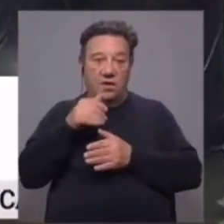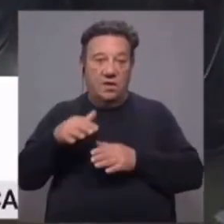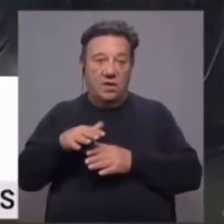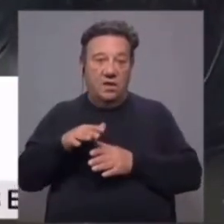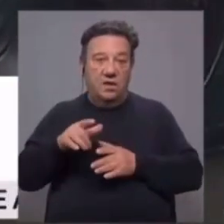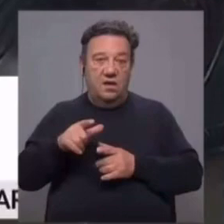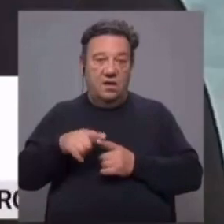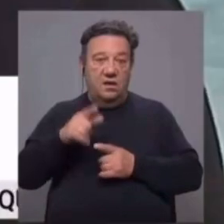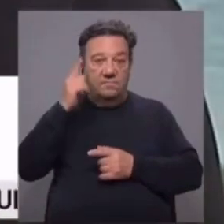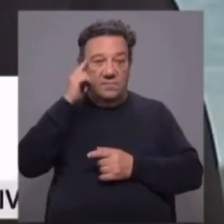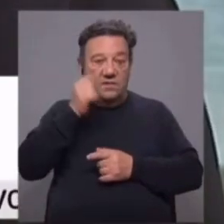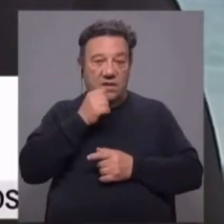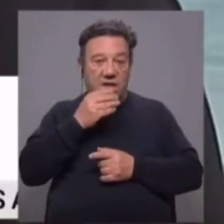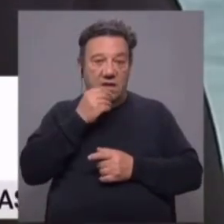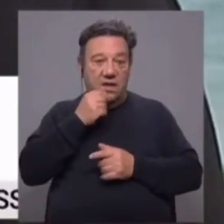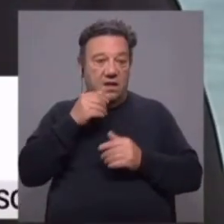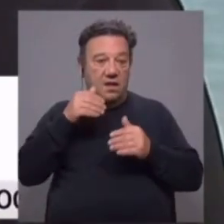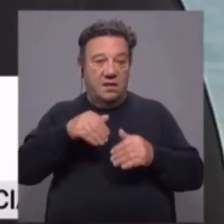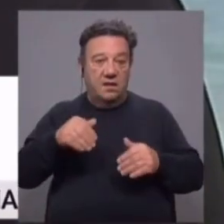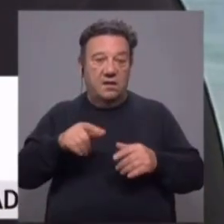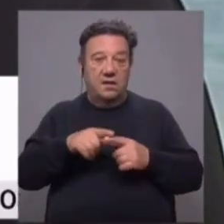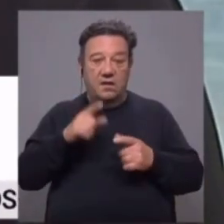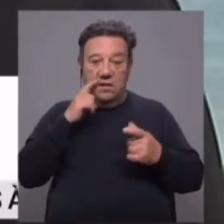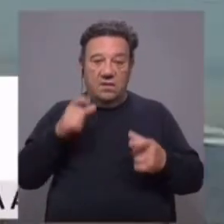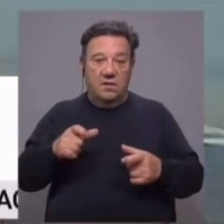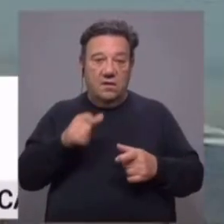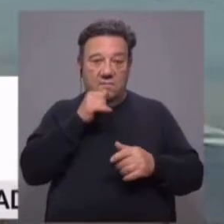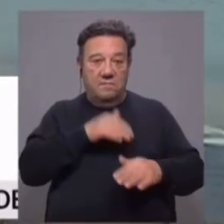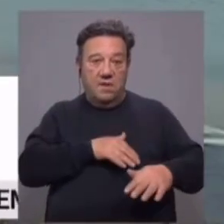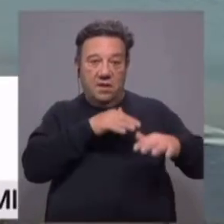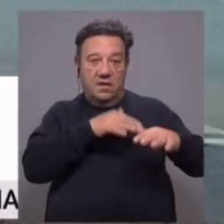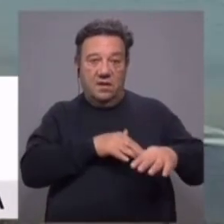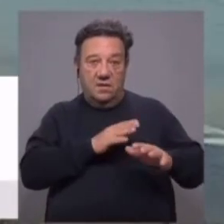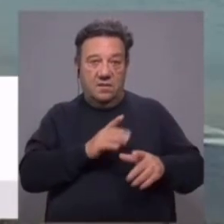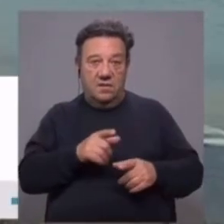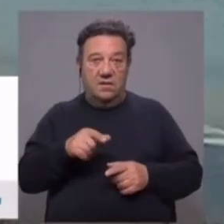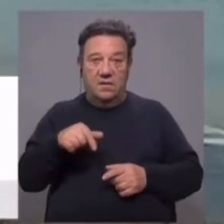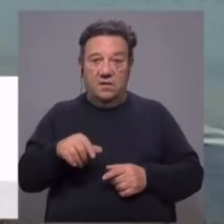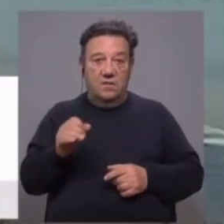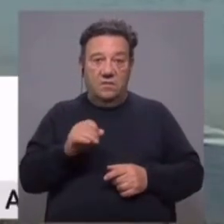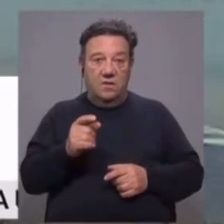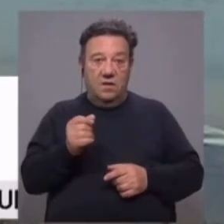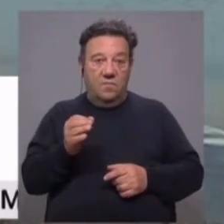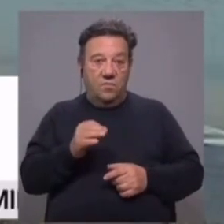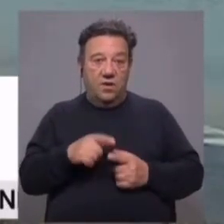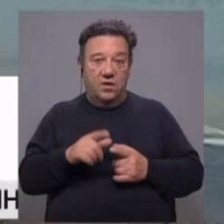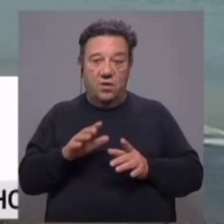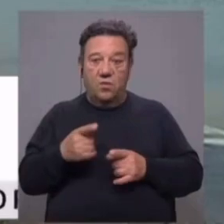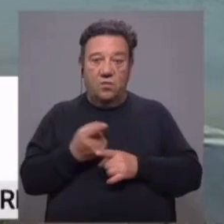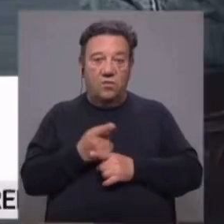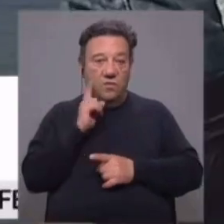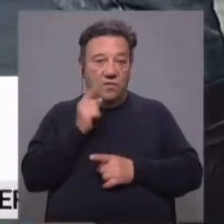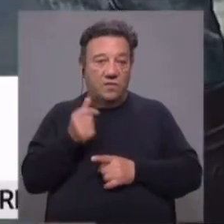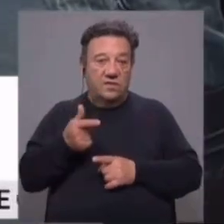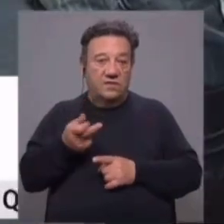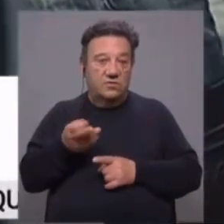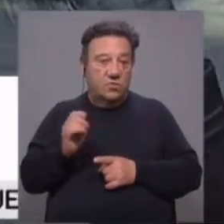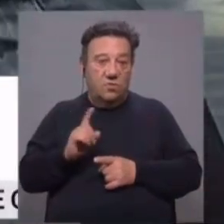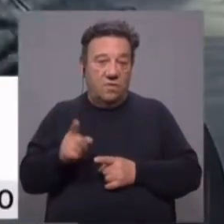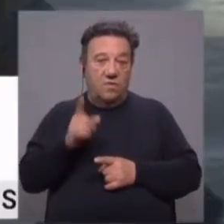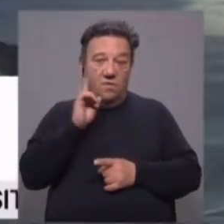uns sacos de areia para proteger o achado das marés. Aqui não há moedas nem quaisquer outros tesouros. O